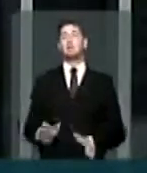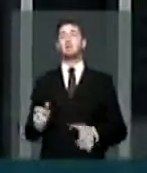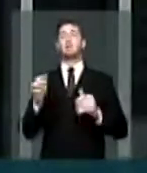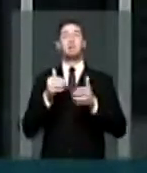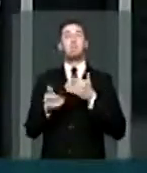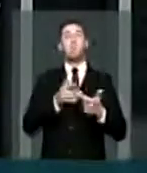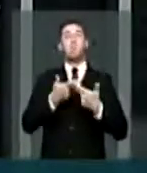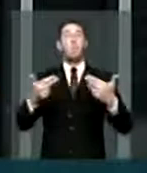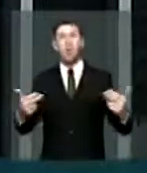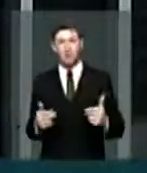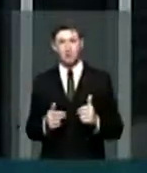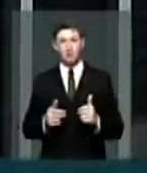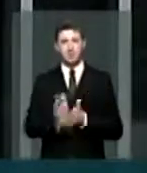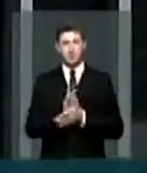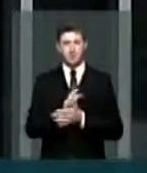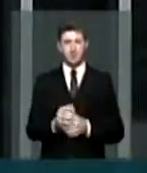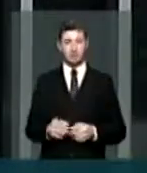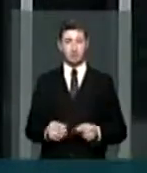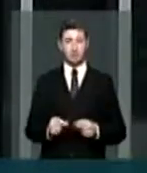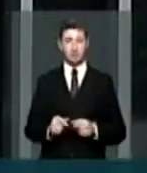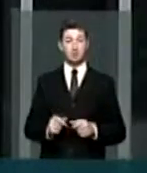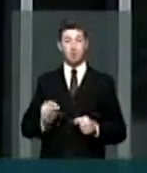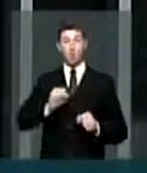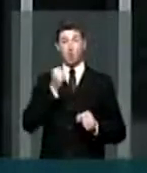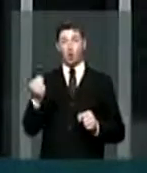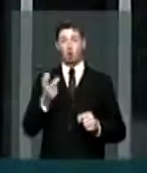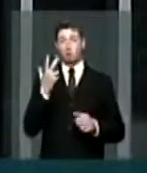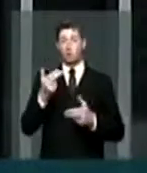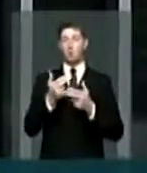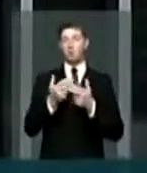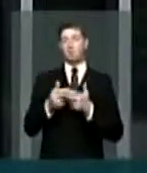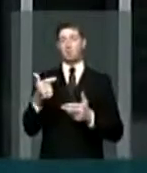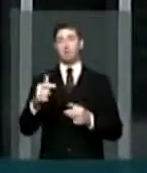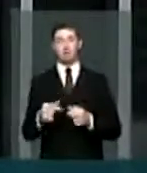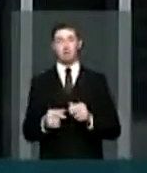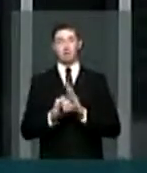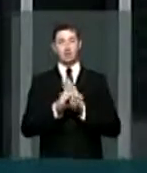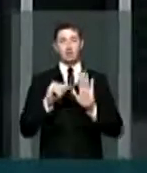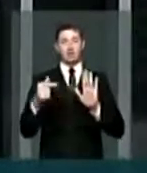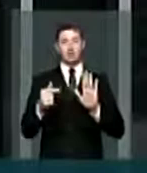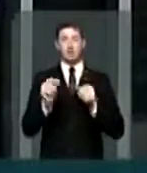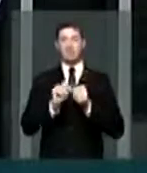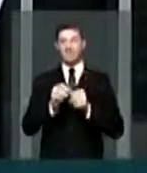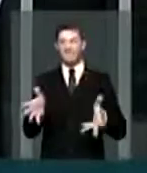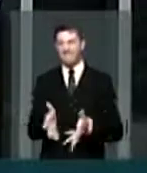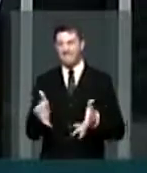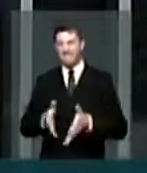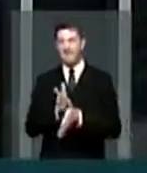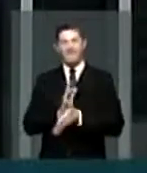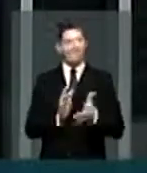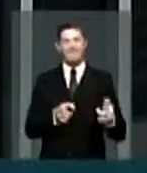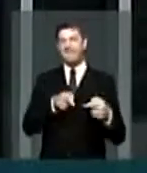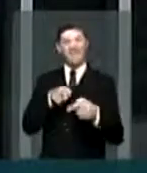por outro motivo assemelhado, indicativo de ódio ou intolerância. Inciso 7º, praticar, induzir ou incitar a discriminação